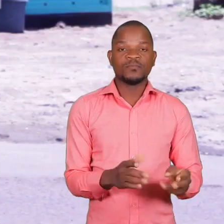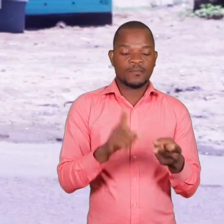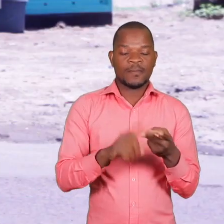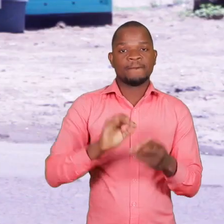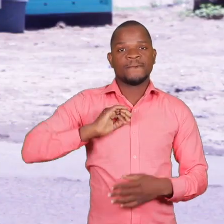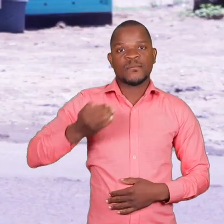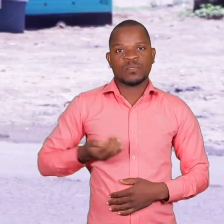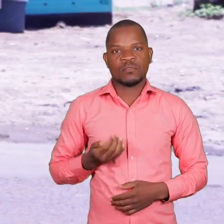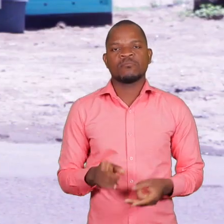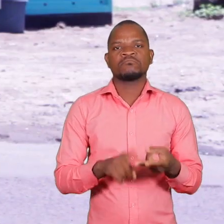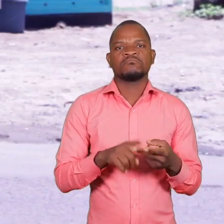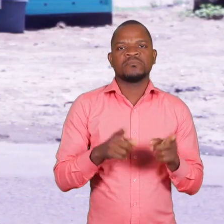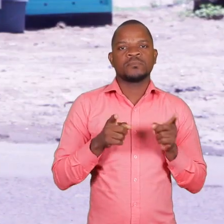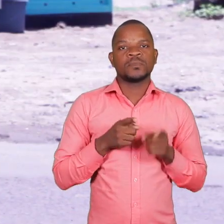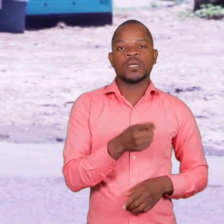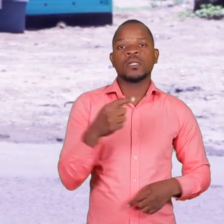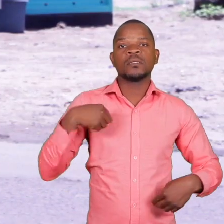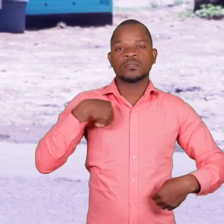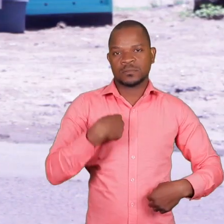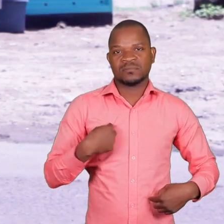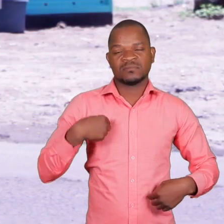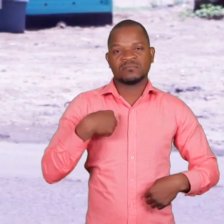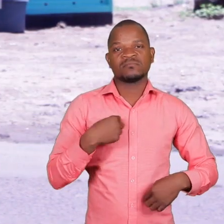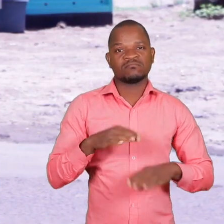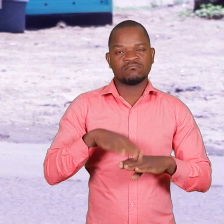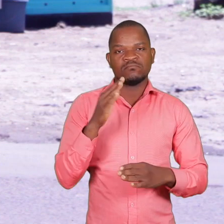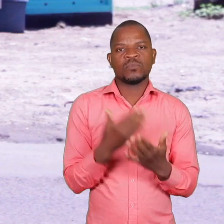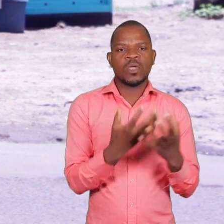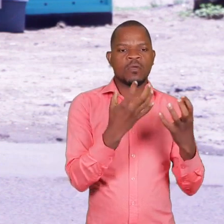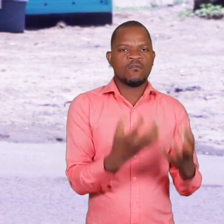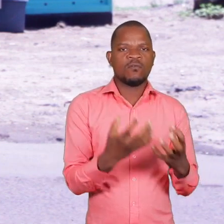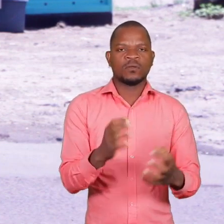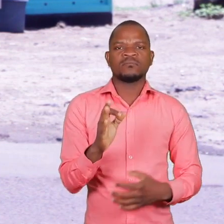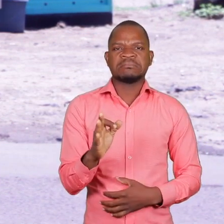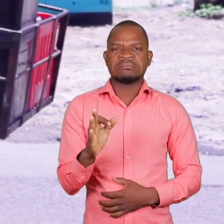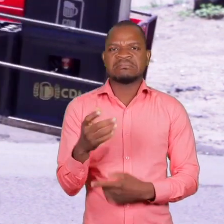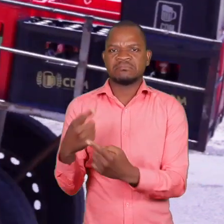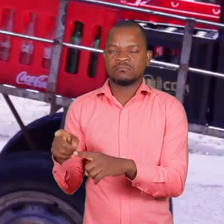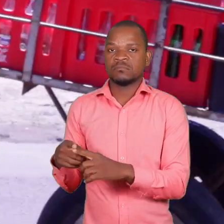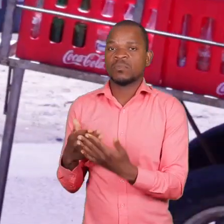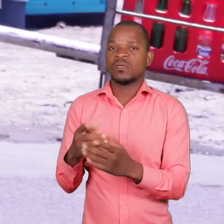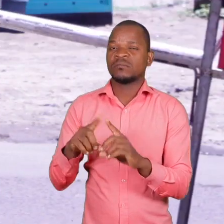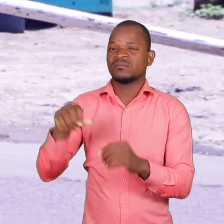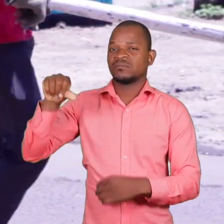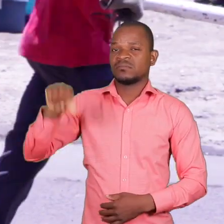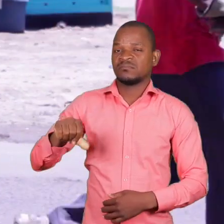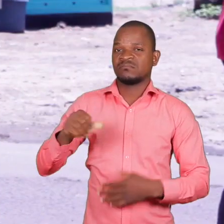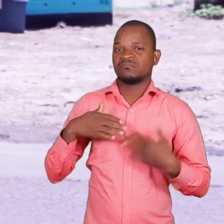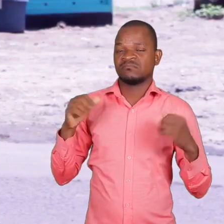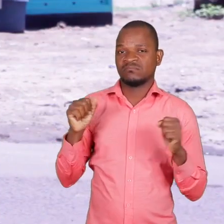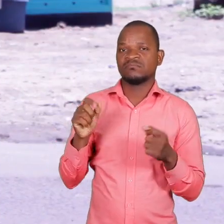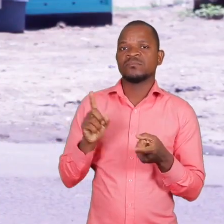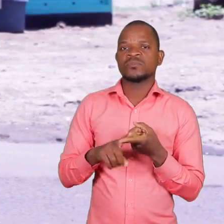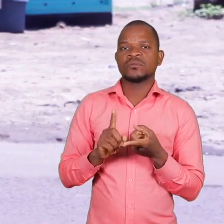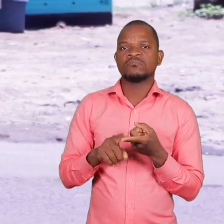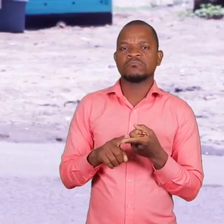As mulheres e raparigas são particularmente afetadas pela falta da casa de banho, pois para além de ser prejudicial para a